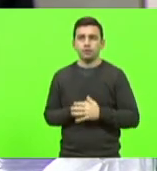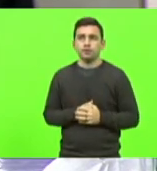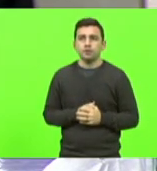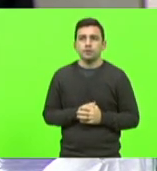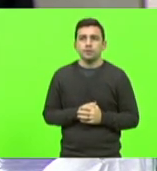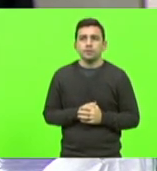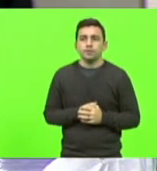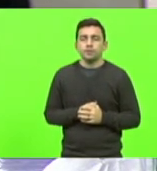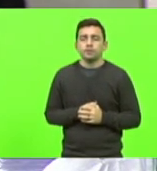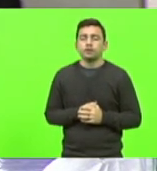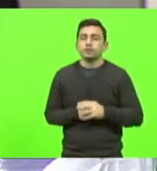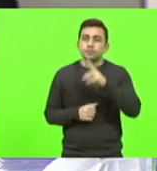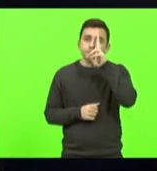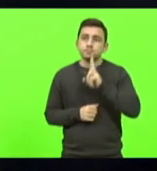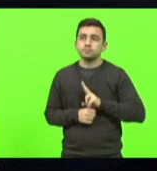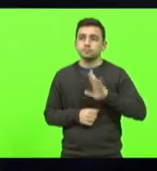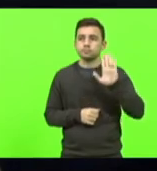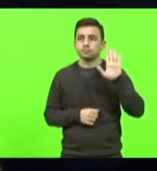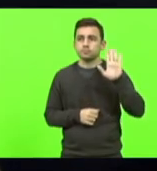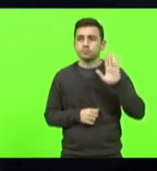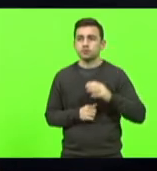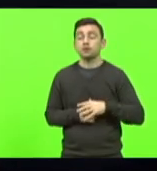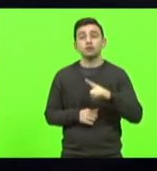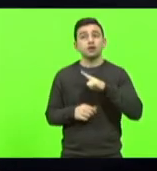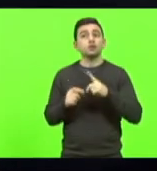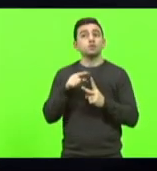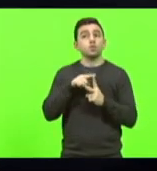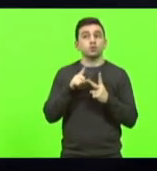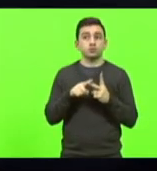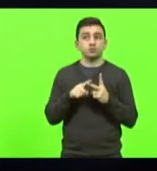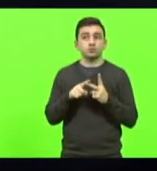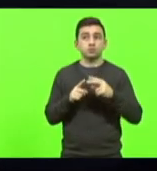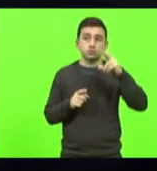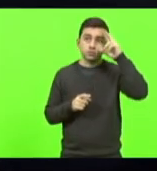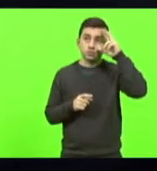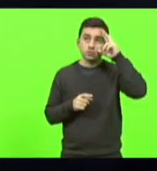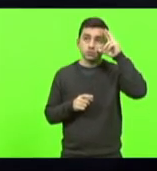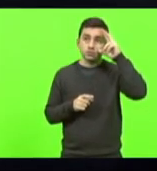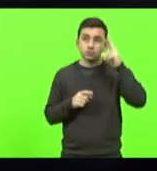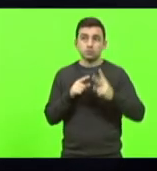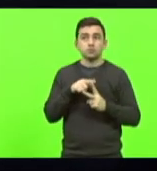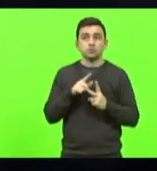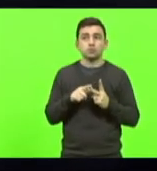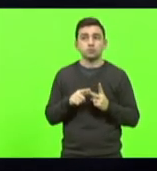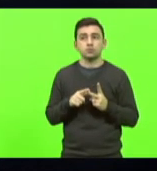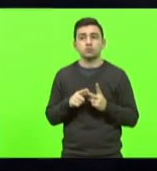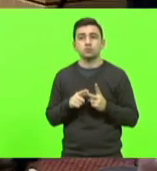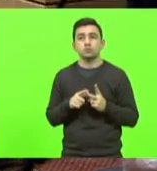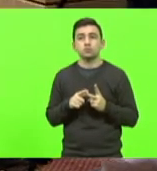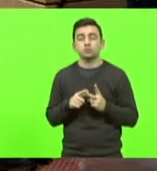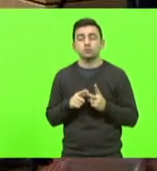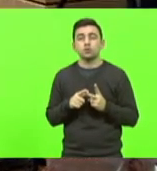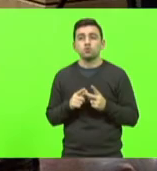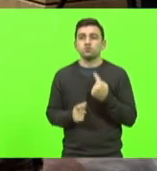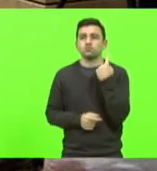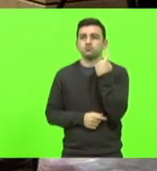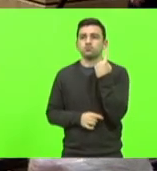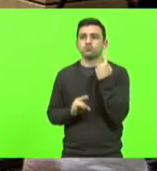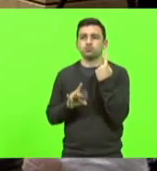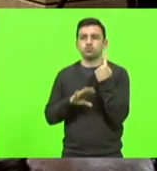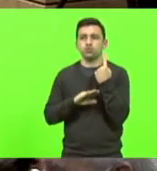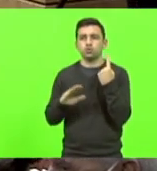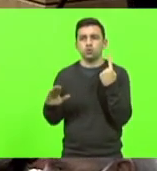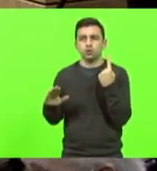essa melhor Deputado devanados é que nós temos dois requerimentos os deputados e nós só temos um só temos um